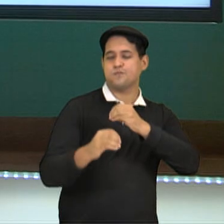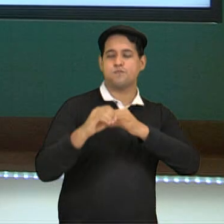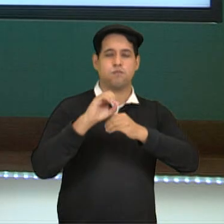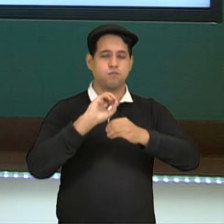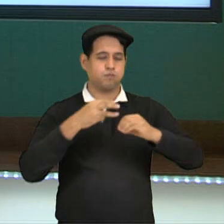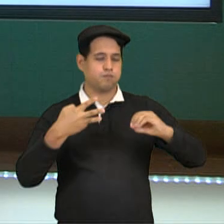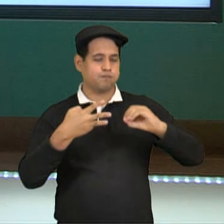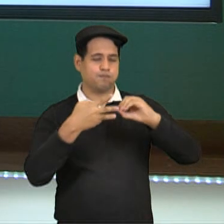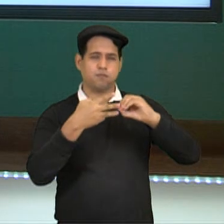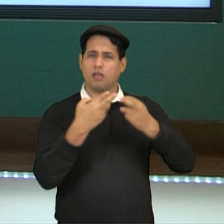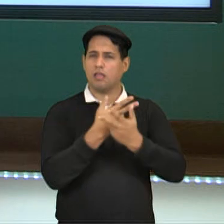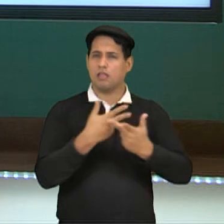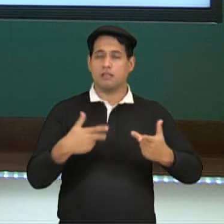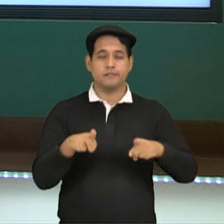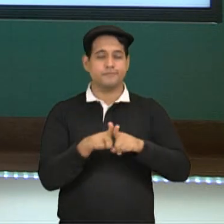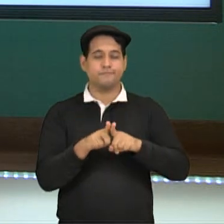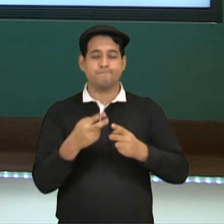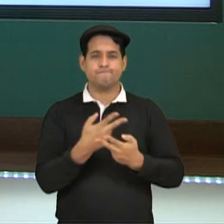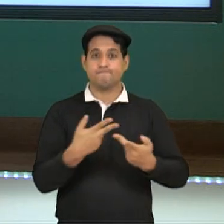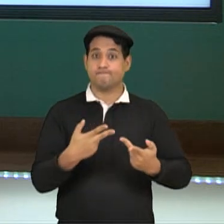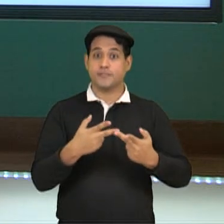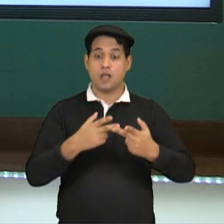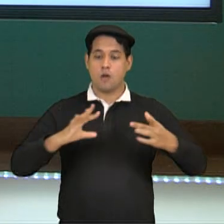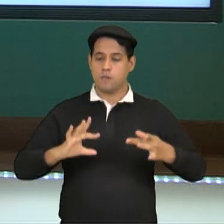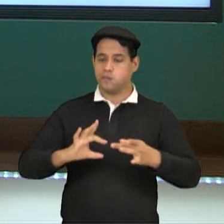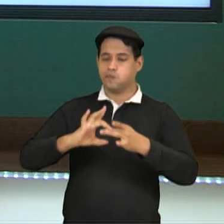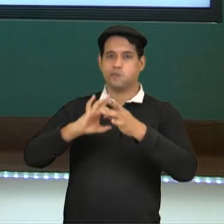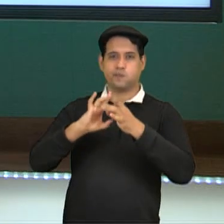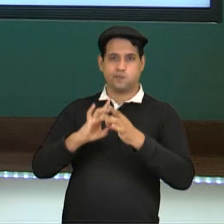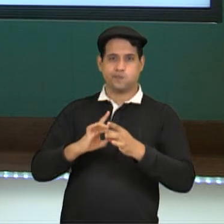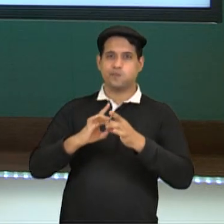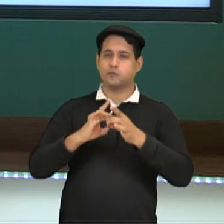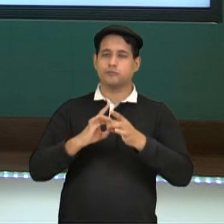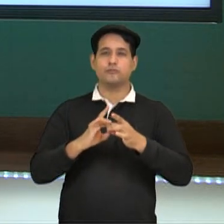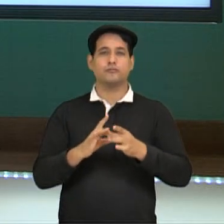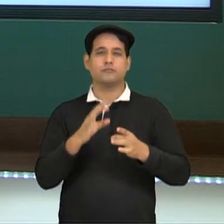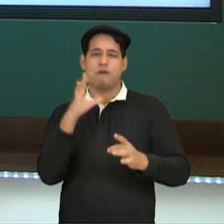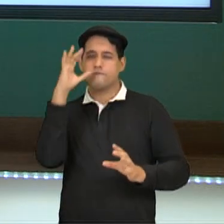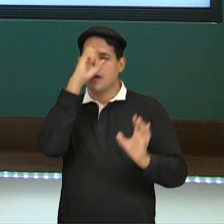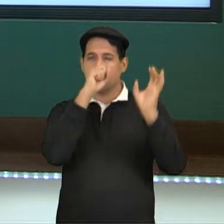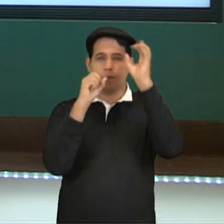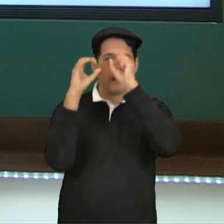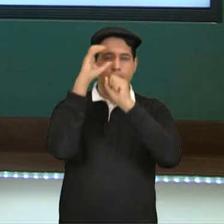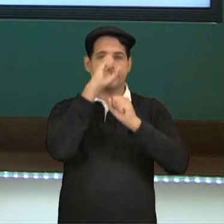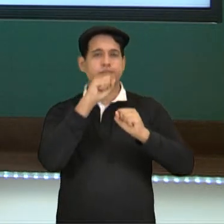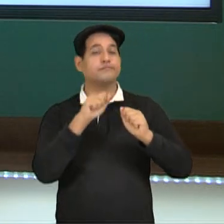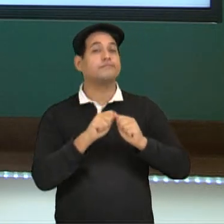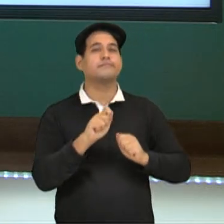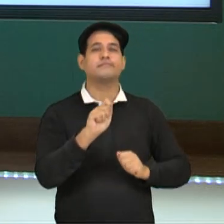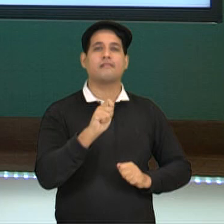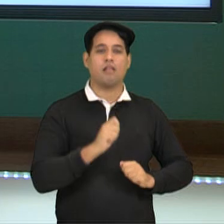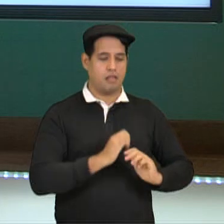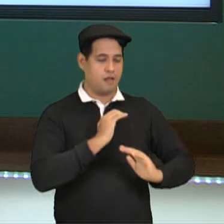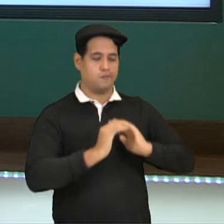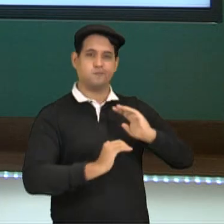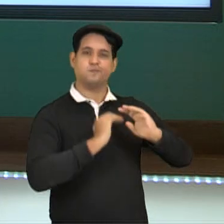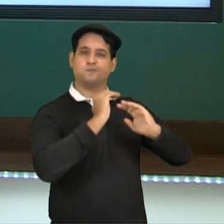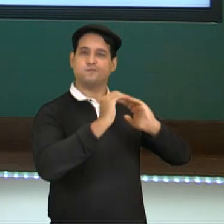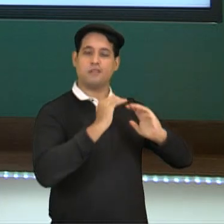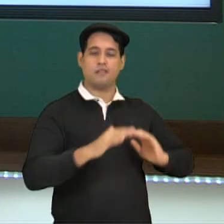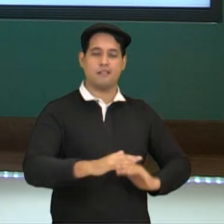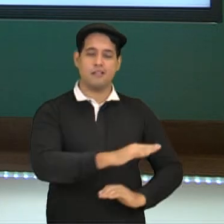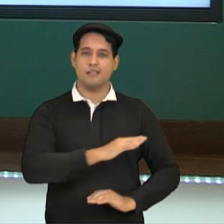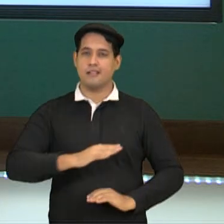assegurar serviços. Então, o conjunto desses conhecimentos permite, então, a construção dessa